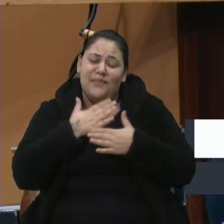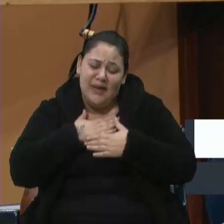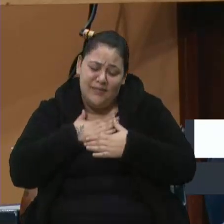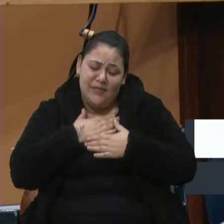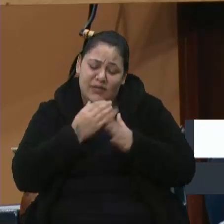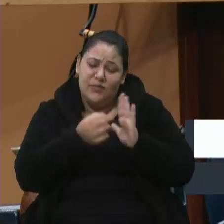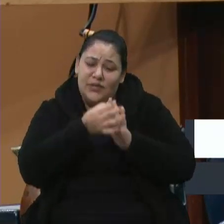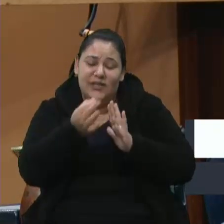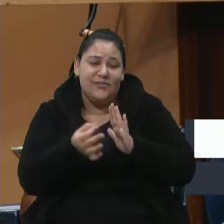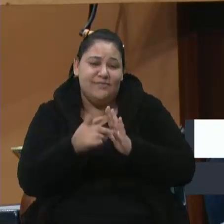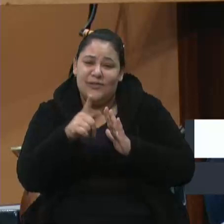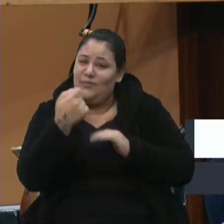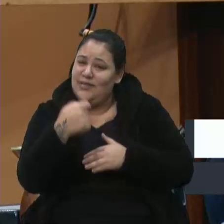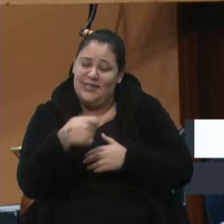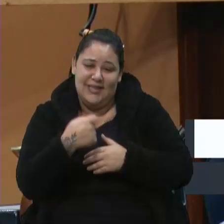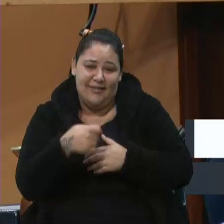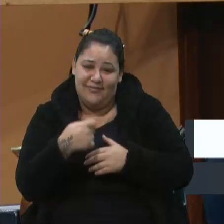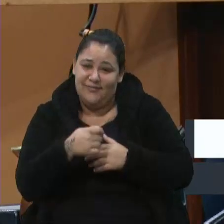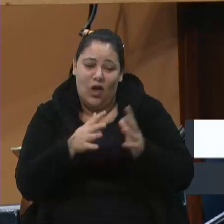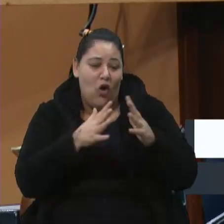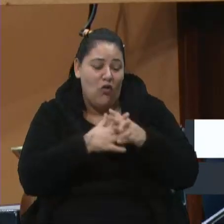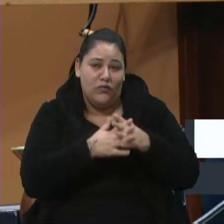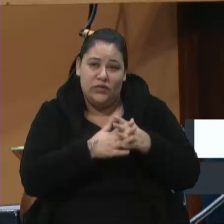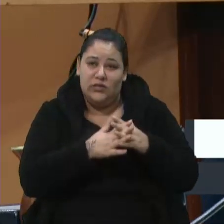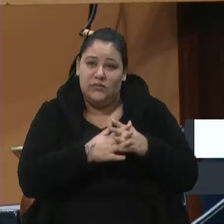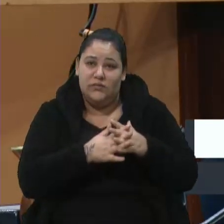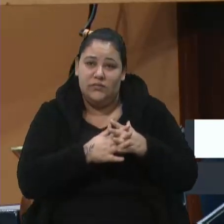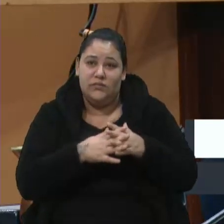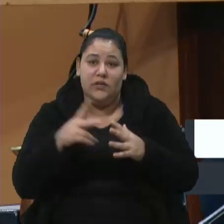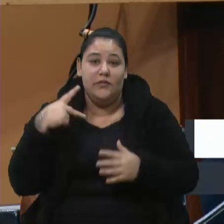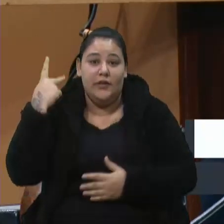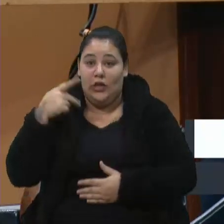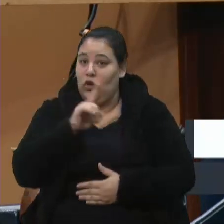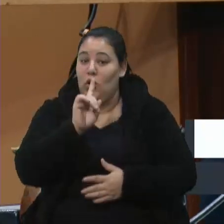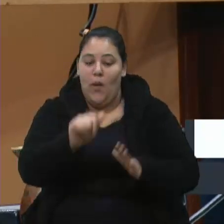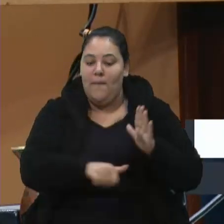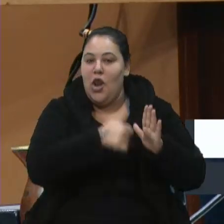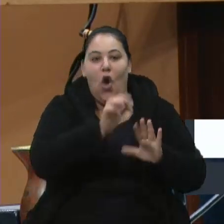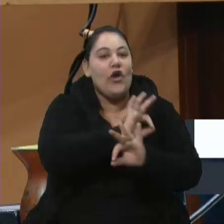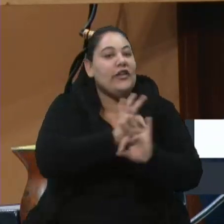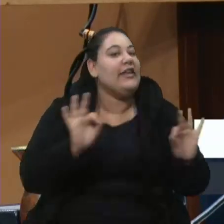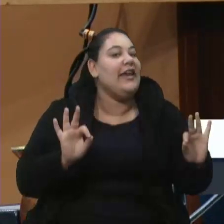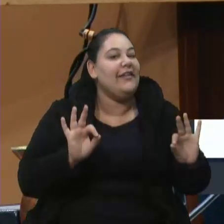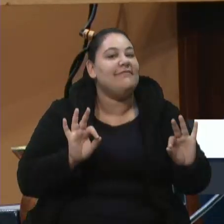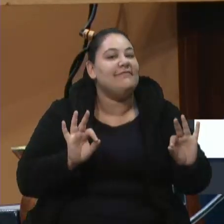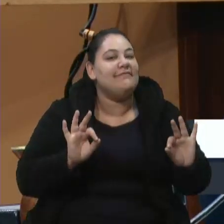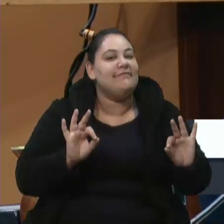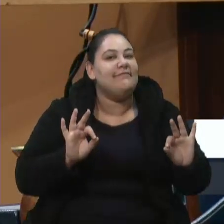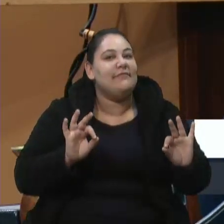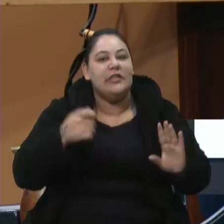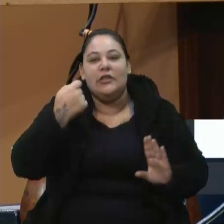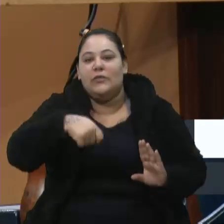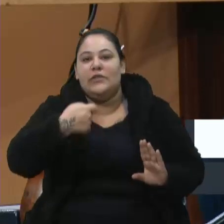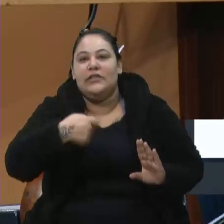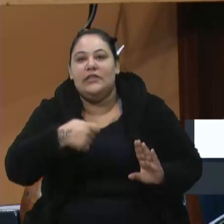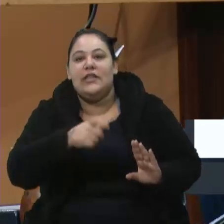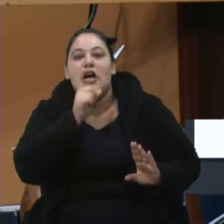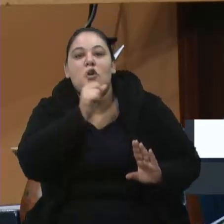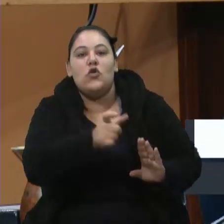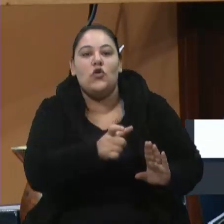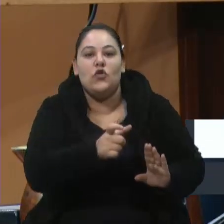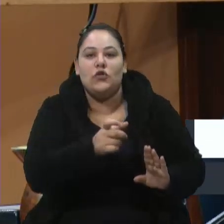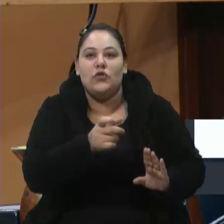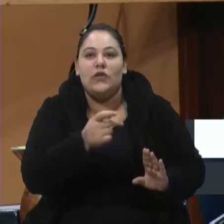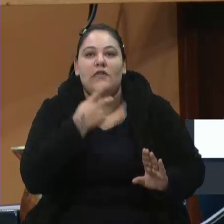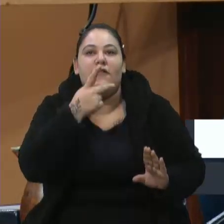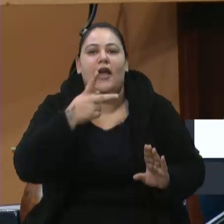desnecessário, truculento, e o vereador ele não é melhor que ninguém. Ele não precisa dar carteiraço e dizer que é vereador,